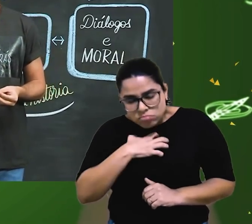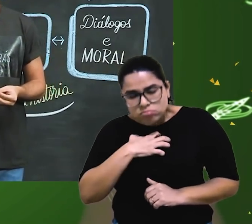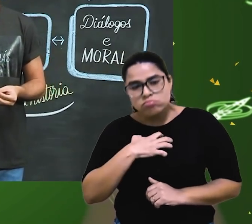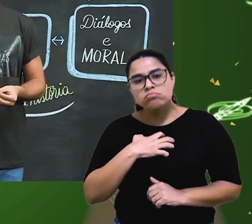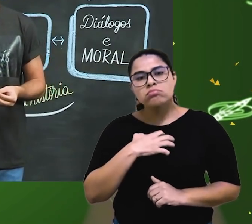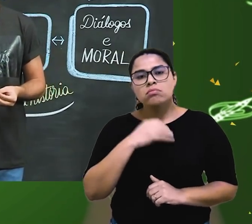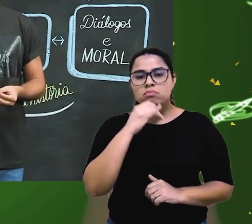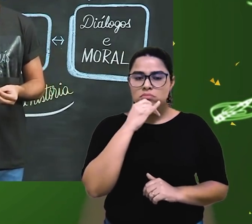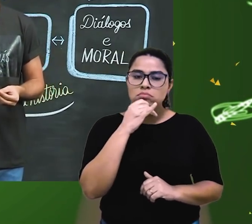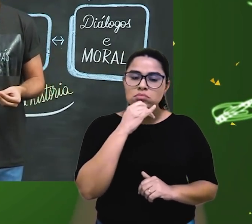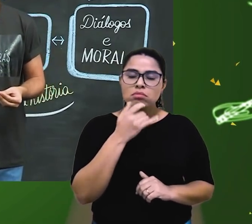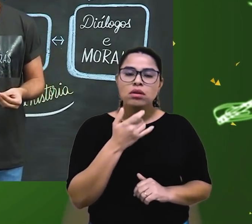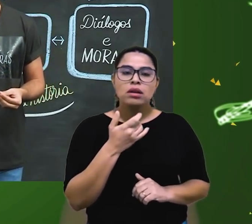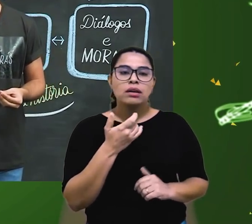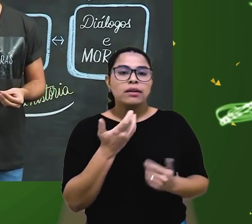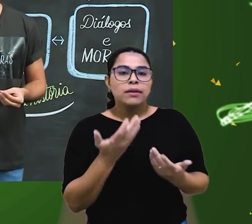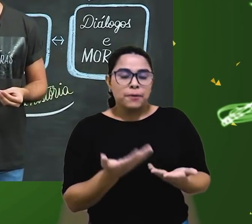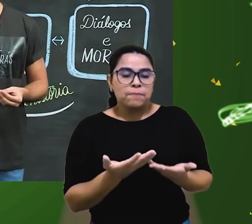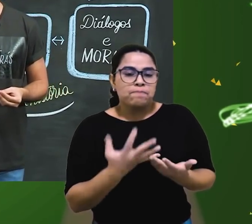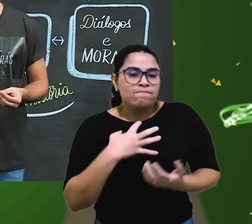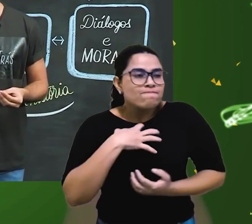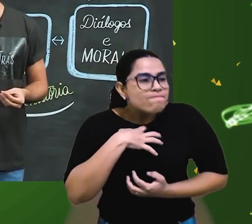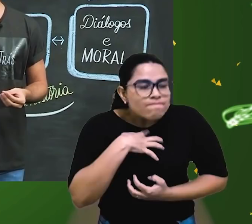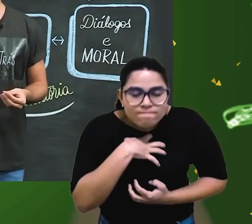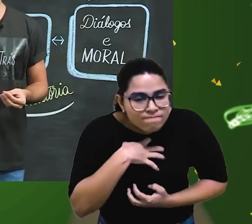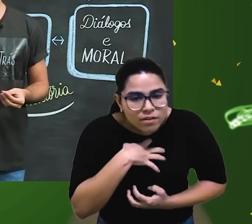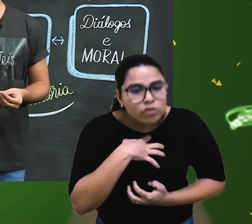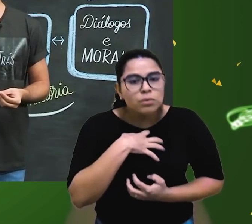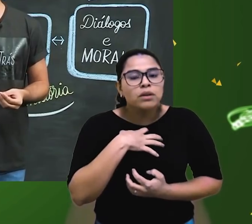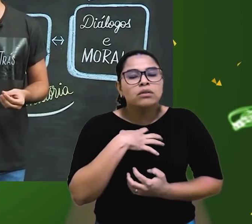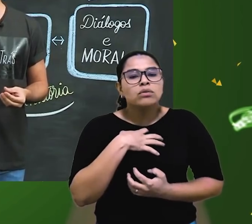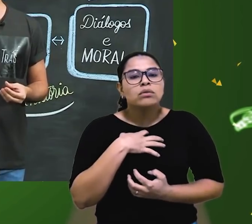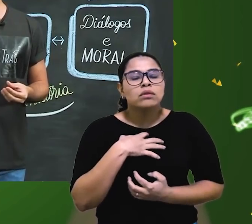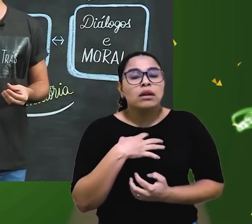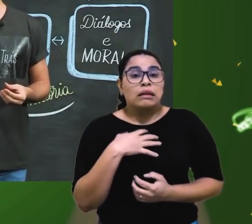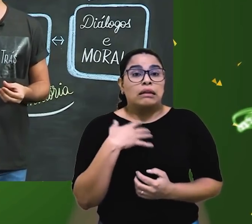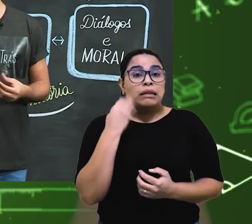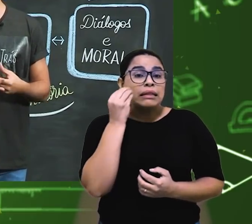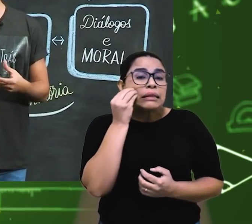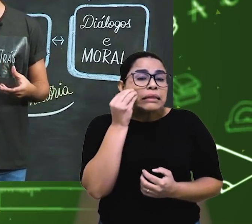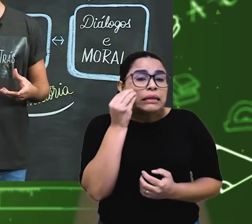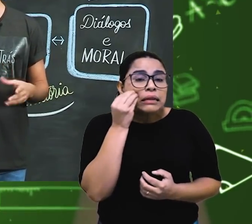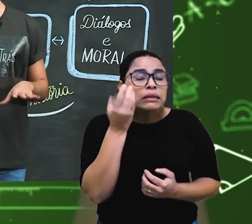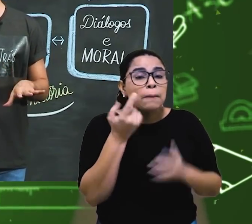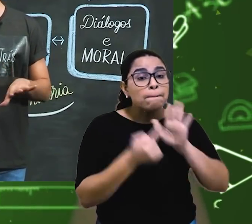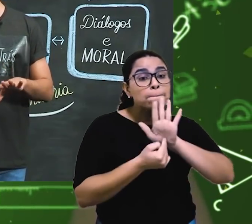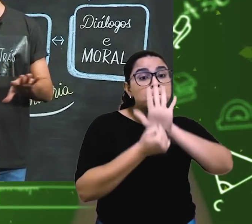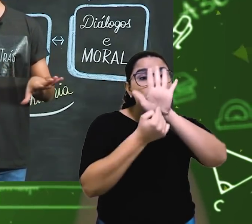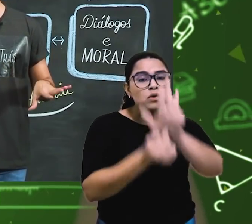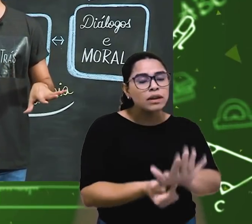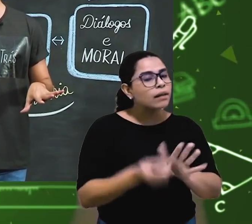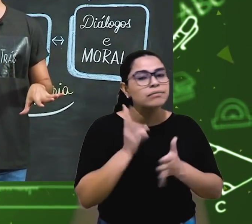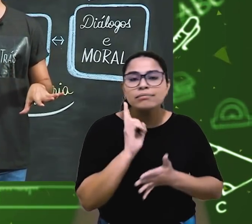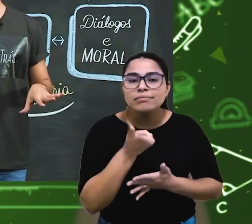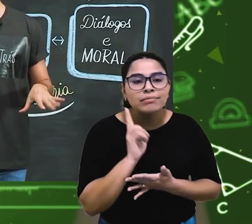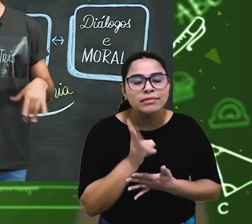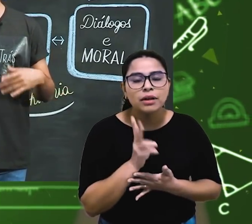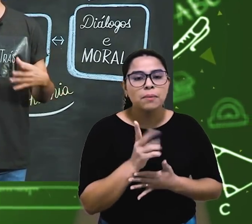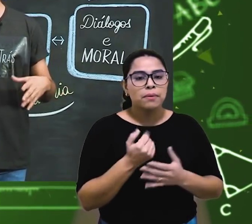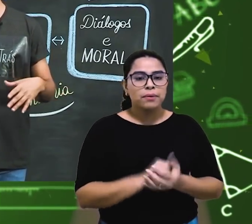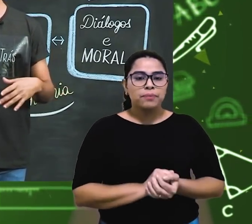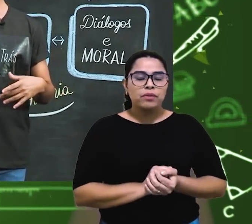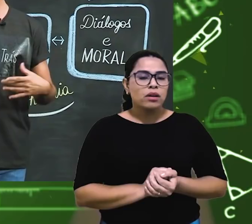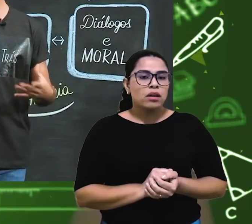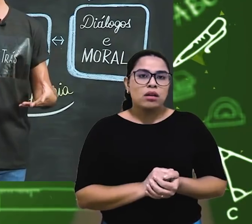nos tocar muito mais no sentido do íntimo, do sentimento, daquilo que está lá dentro das nossas histórias e que muitas vezes não está tão exposto